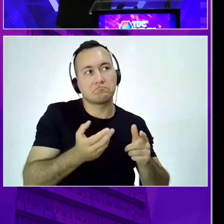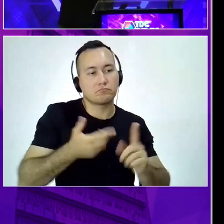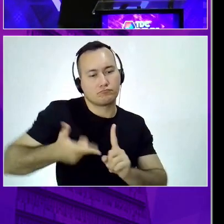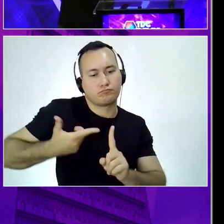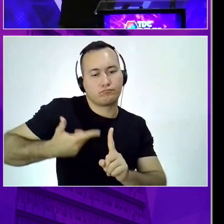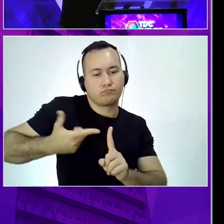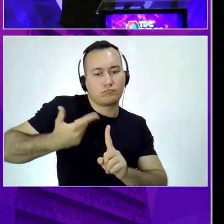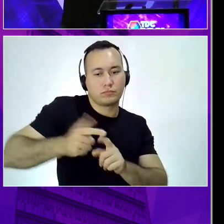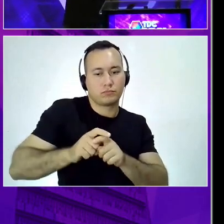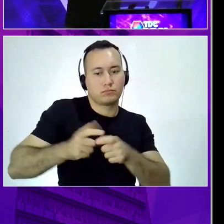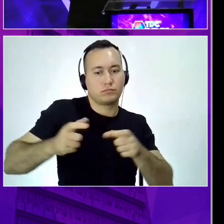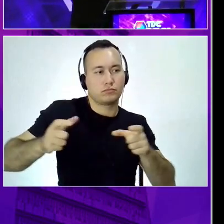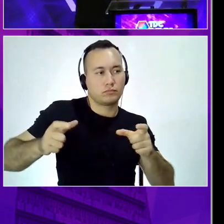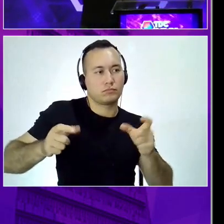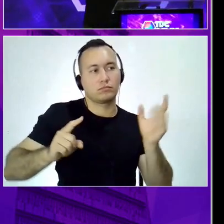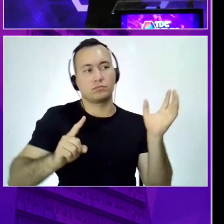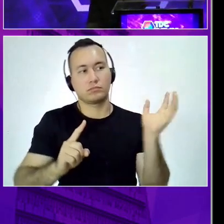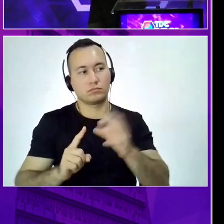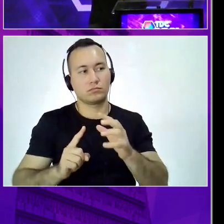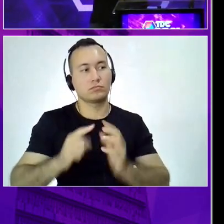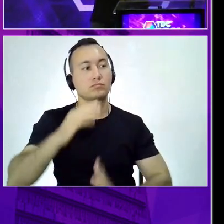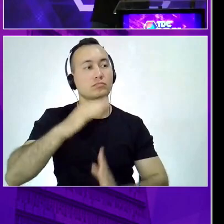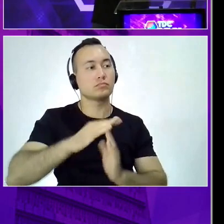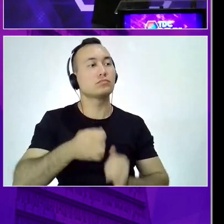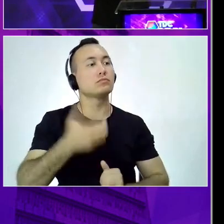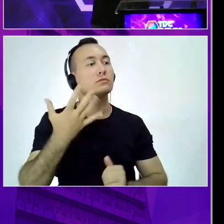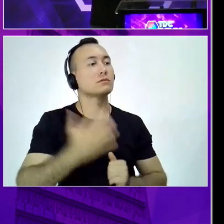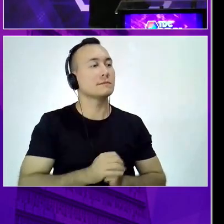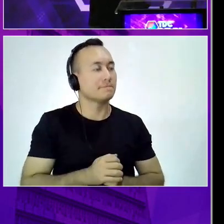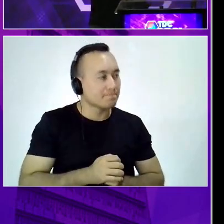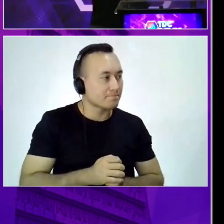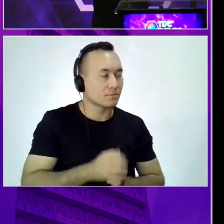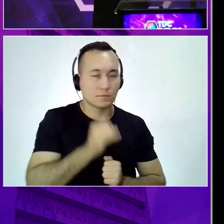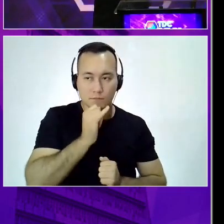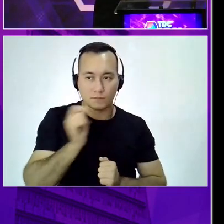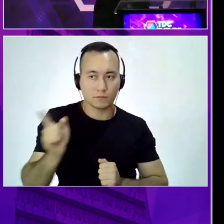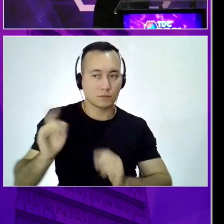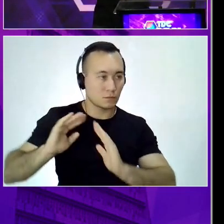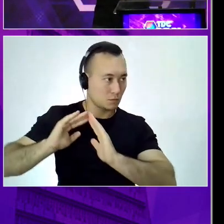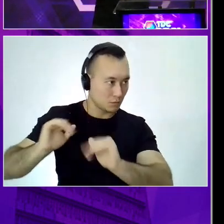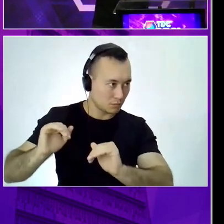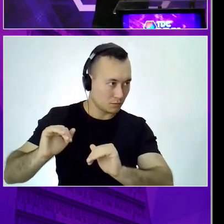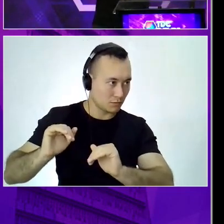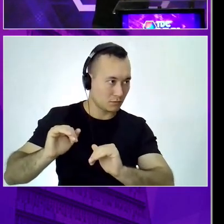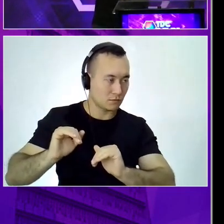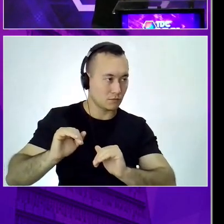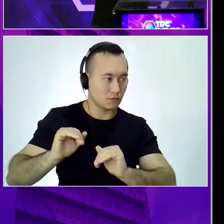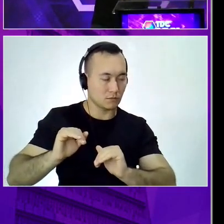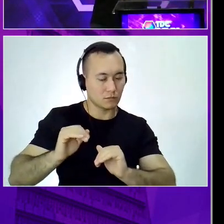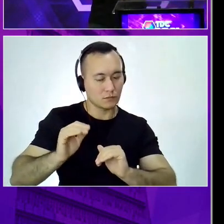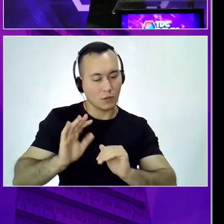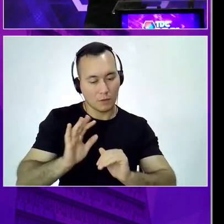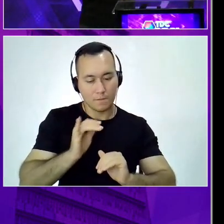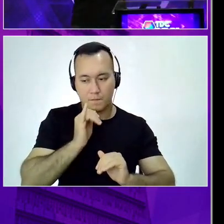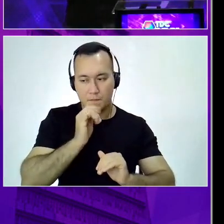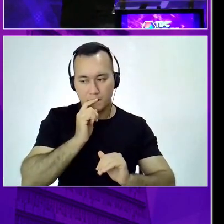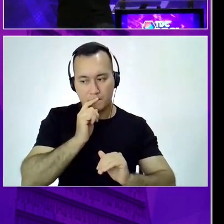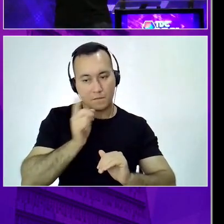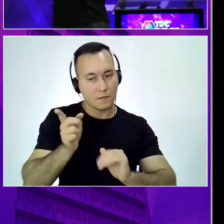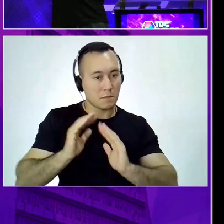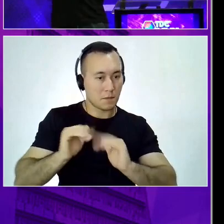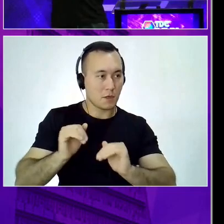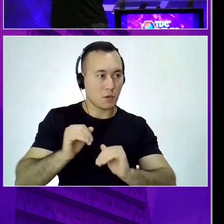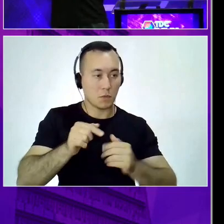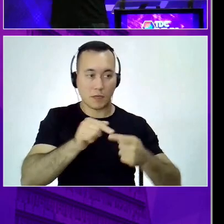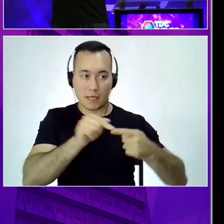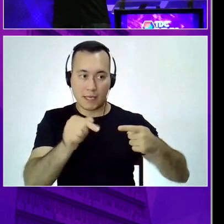isso aqui. O desenvolvedor pediu 3 semanas, a gente vai fazer em uma semana, mas vai ter pode dar esse